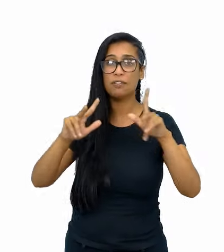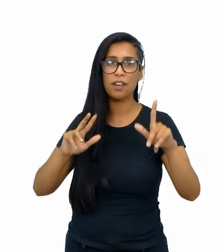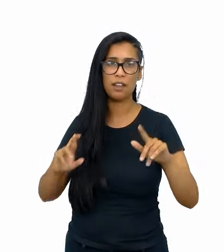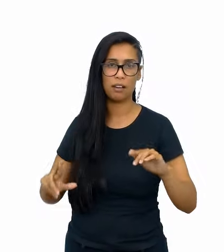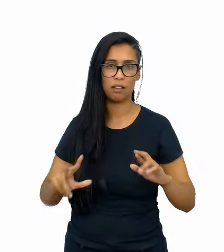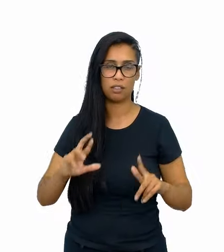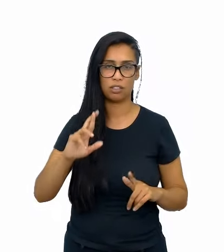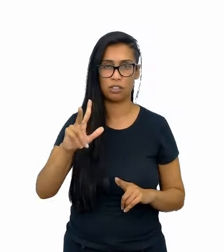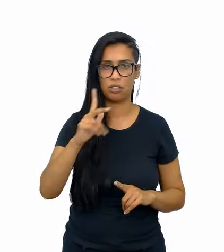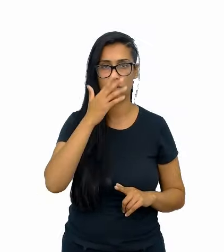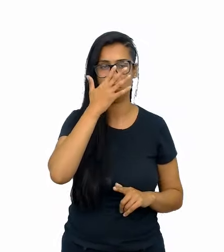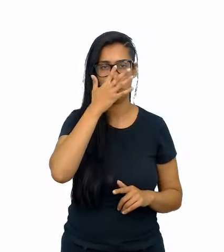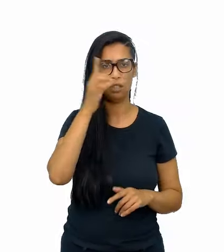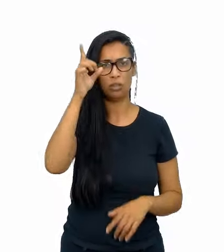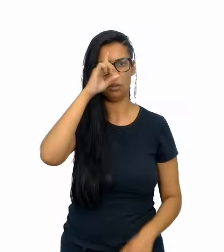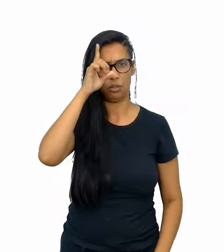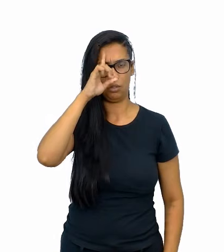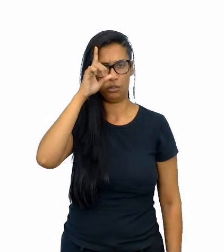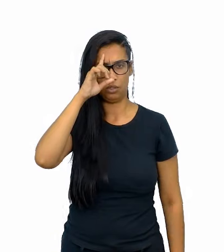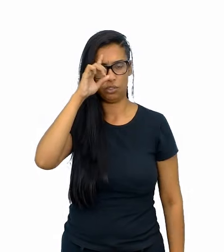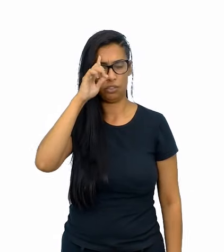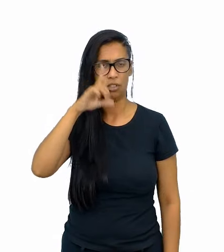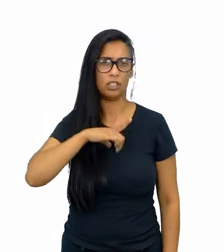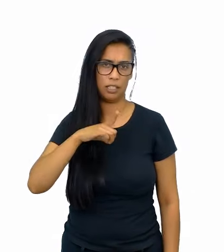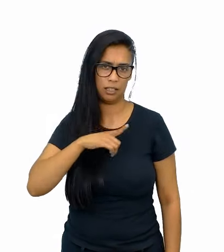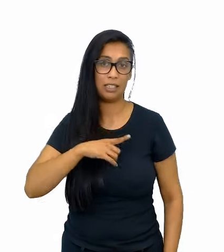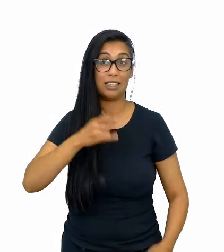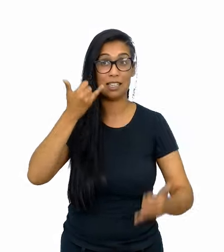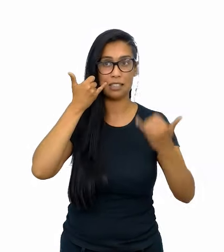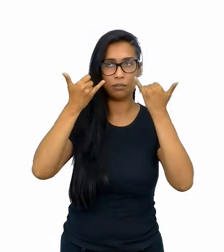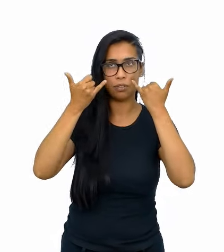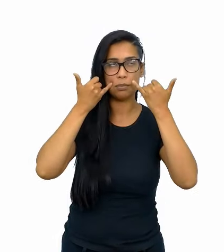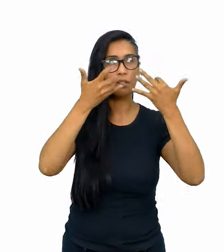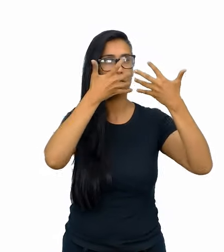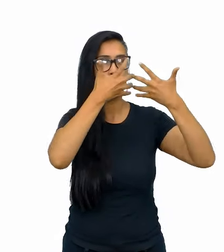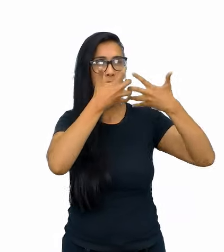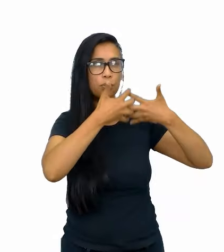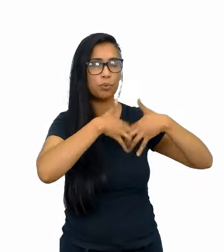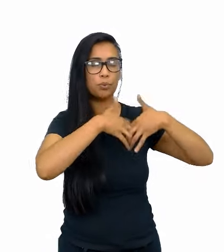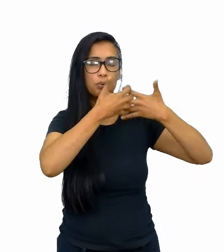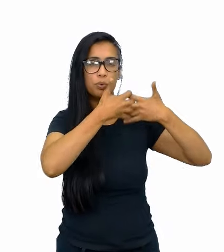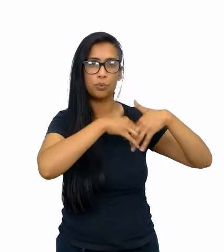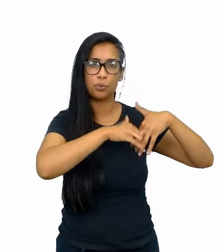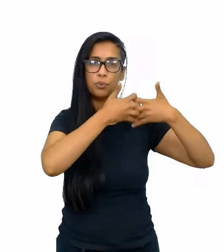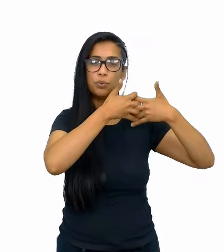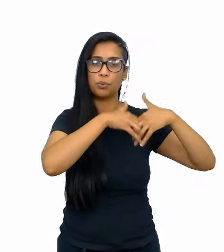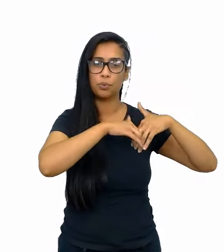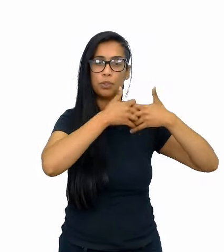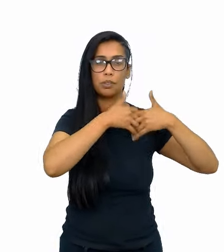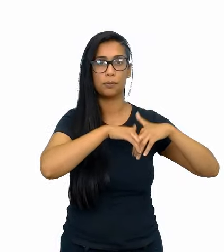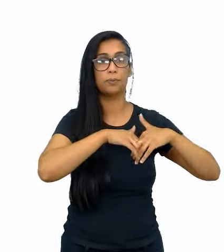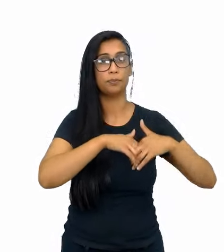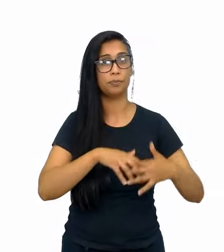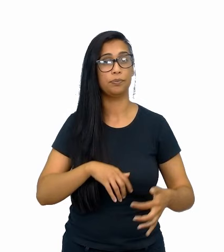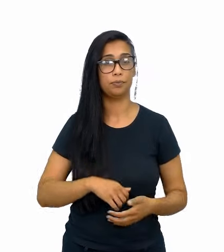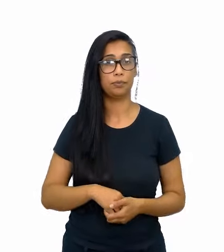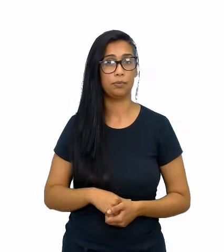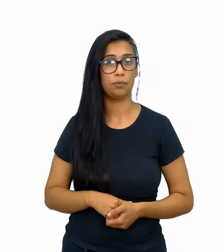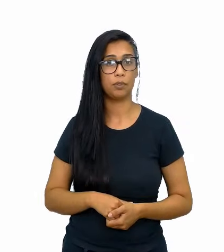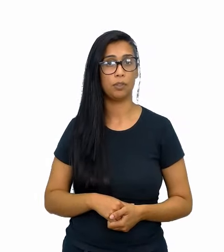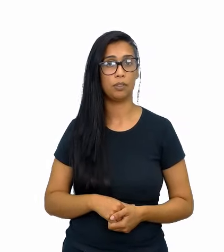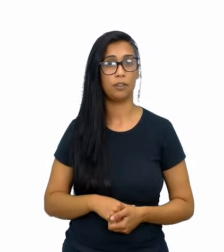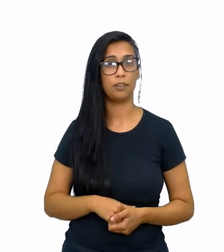deparamos cotidianamente. E essas informações, essas reflexões, a partir de tudo isso, podem também